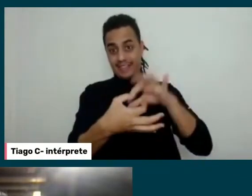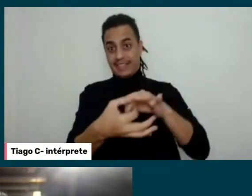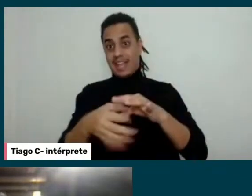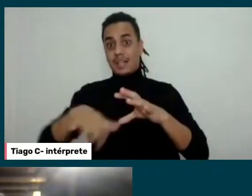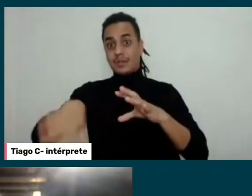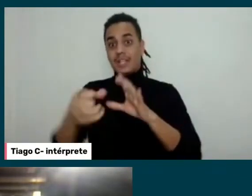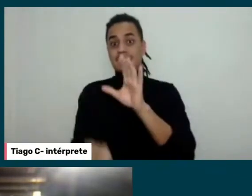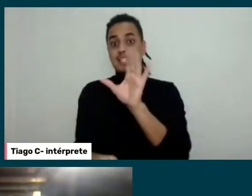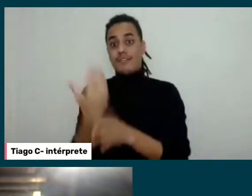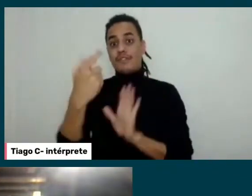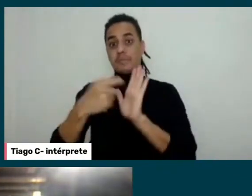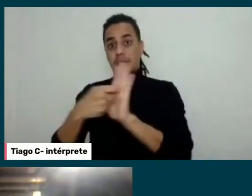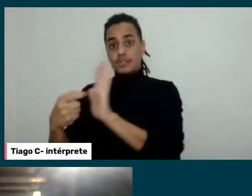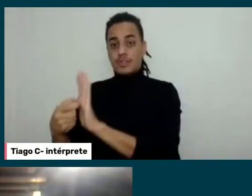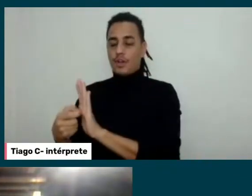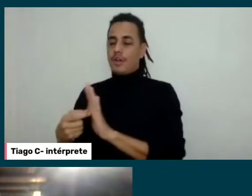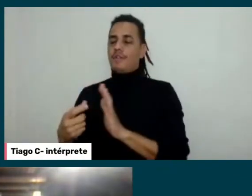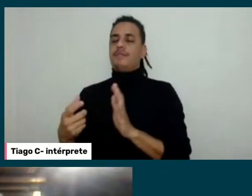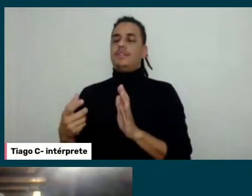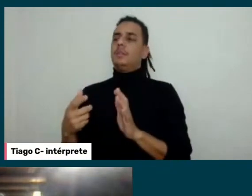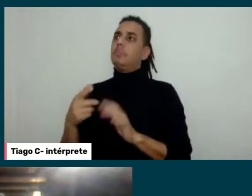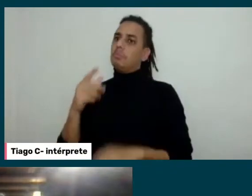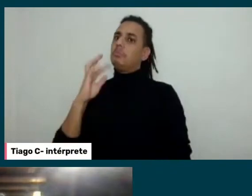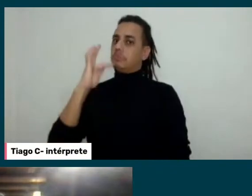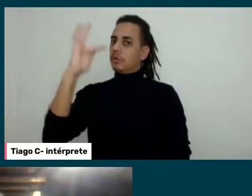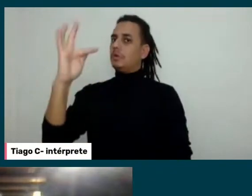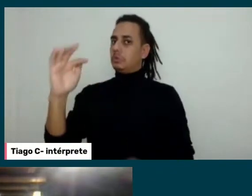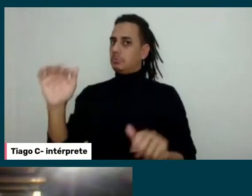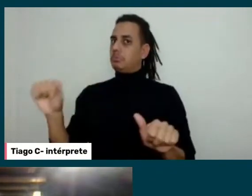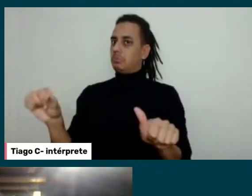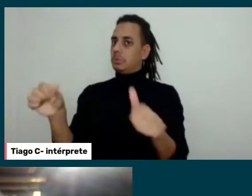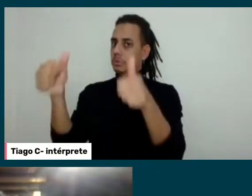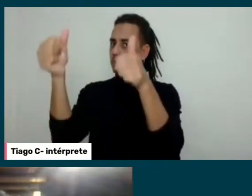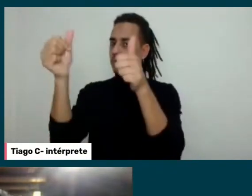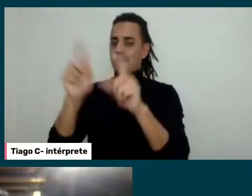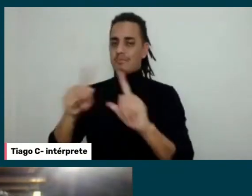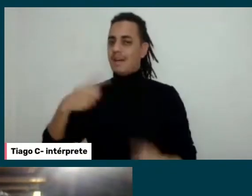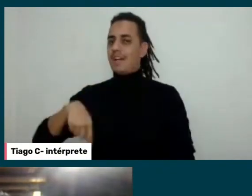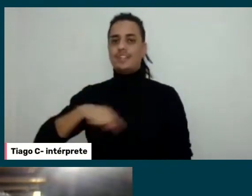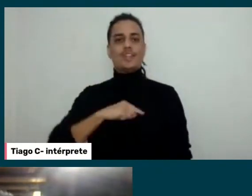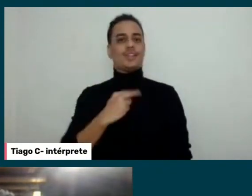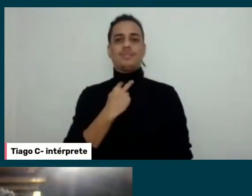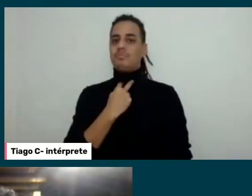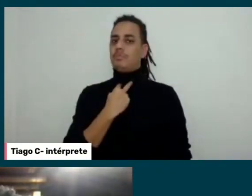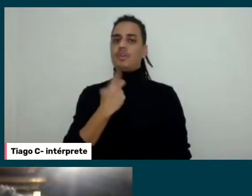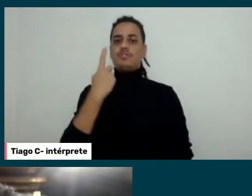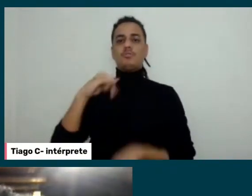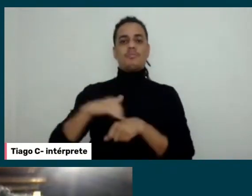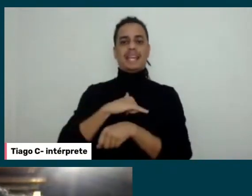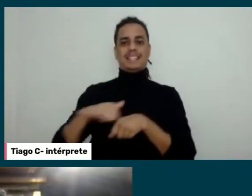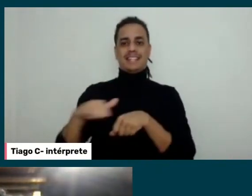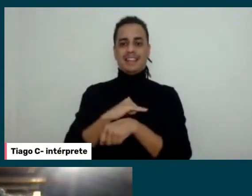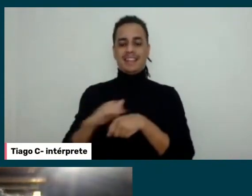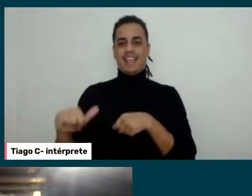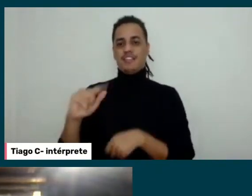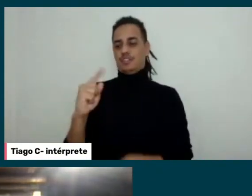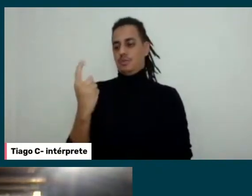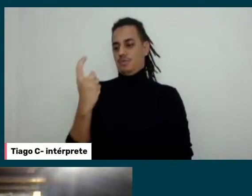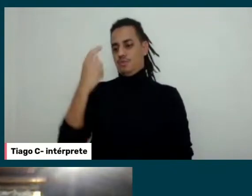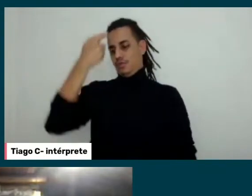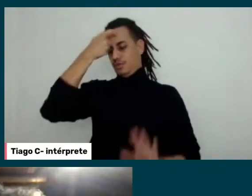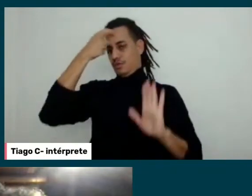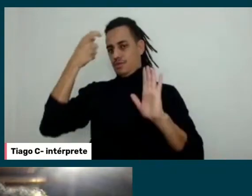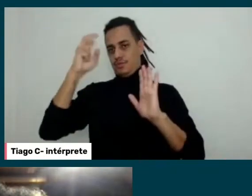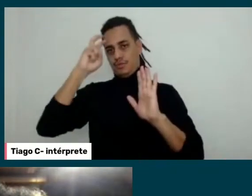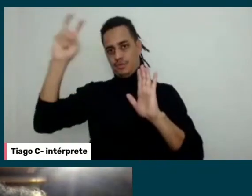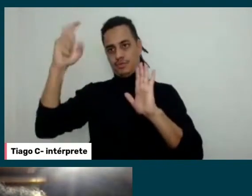a gente aproveitar bem as possibilidades, a gente não pode reduzir uma estratégia de IA a apenas